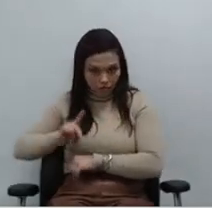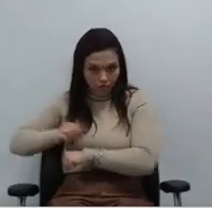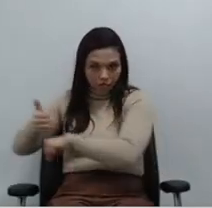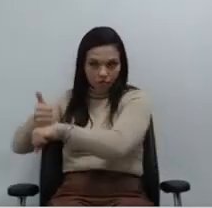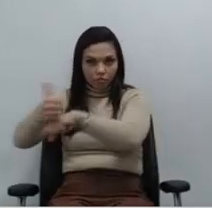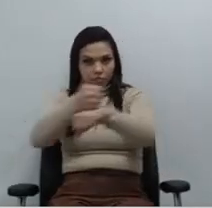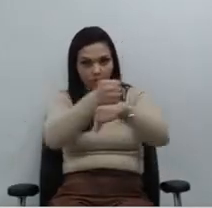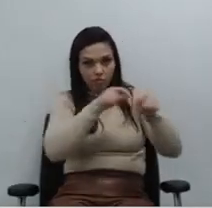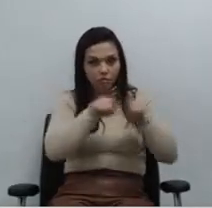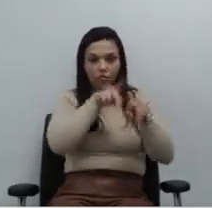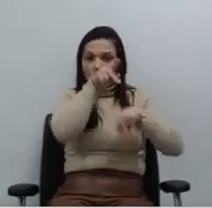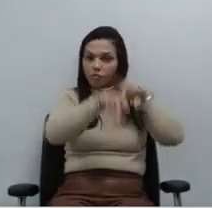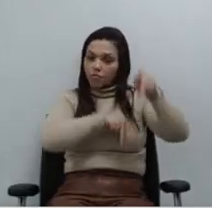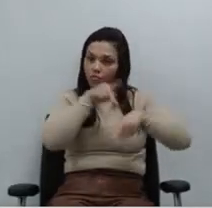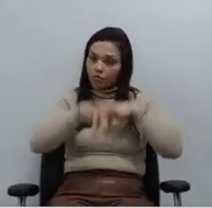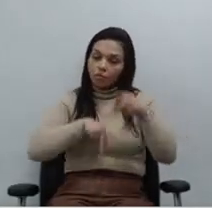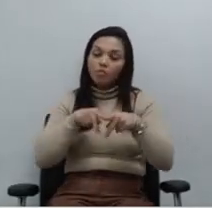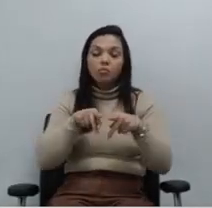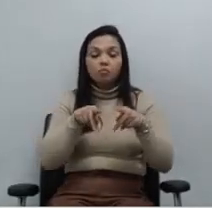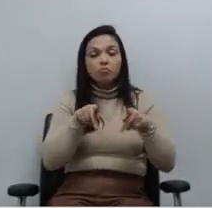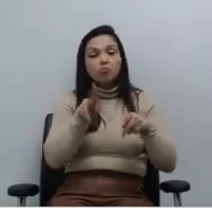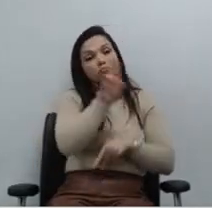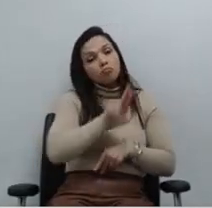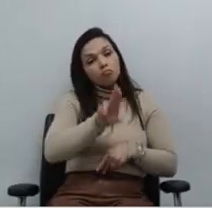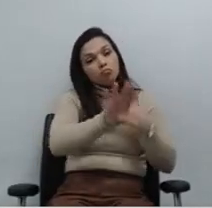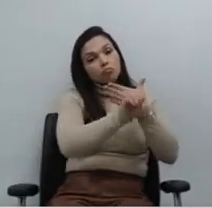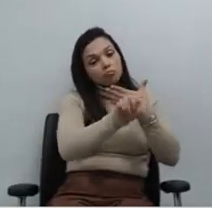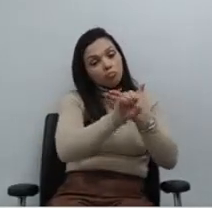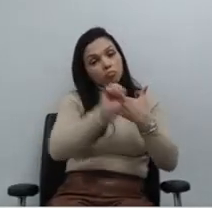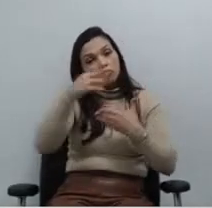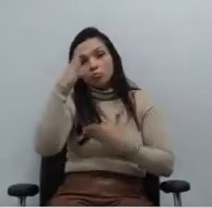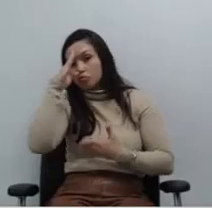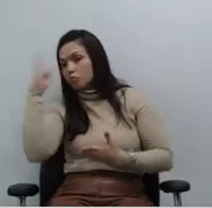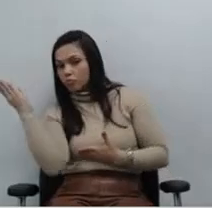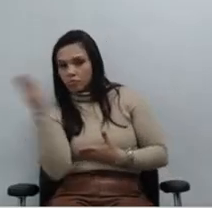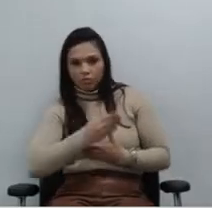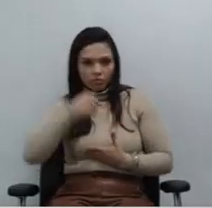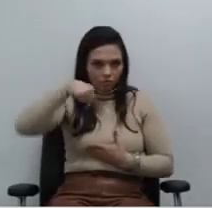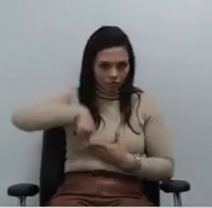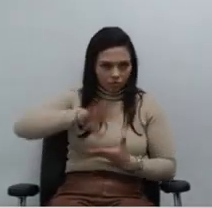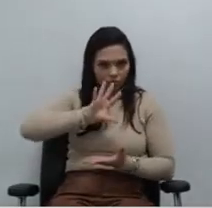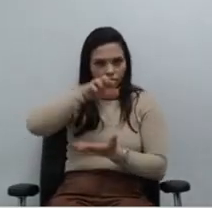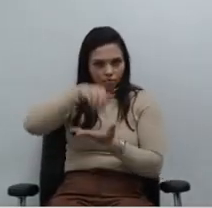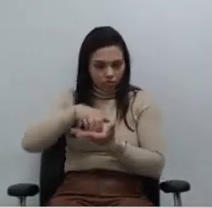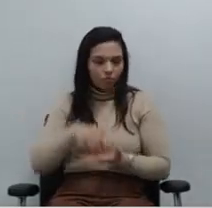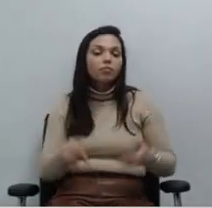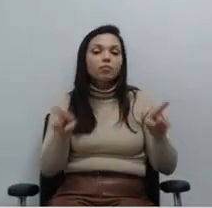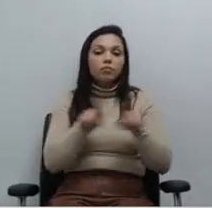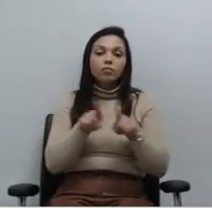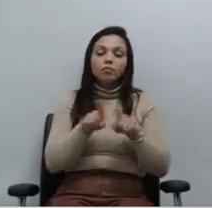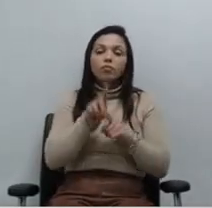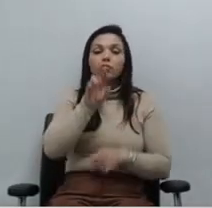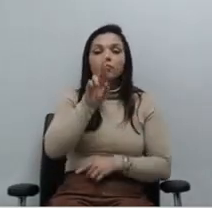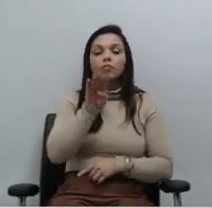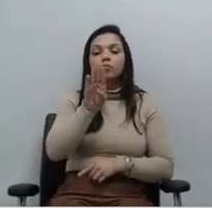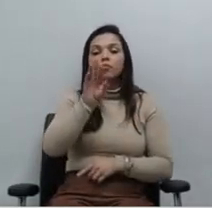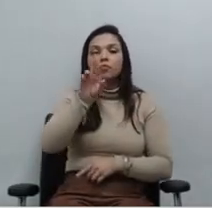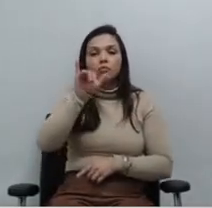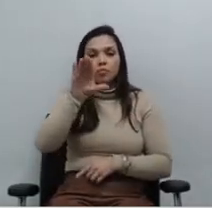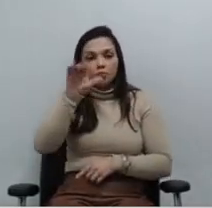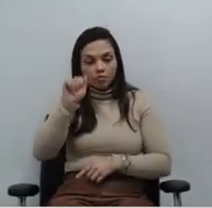meio da ouvidoria ou diretamente. Apresentação de um maior detalhamento das rubricas com gasto com pessoal, particularmente no que toca o sistema